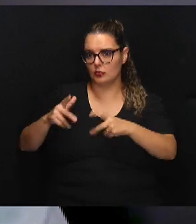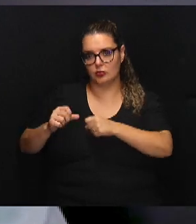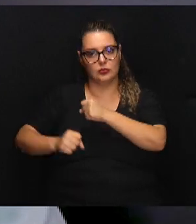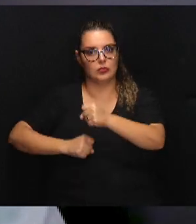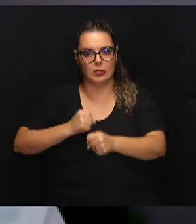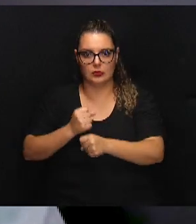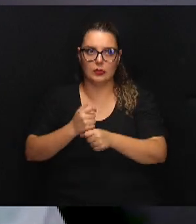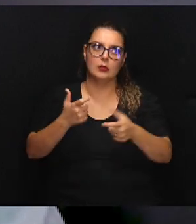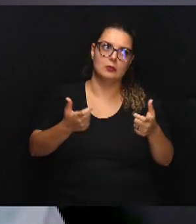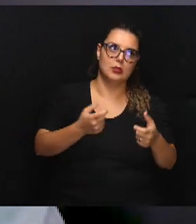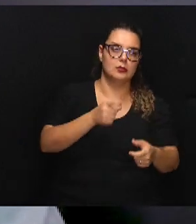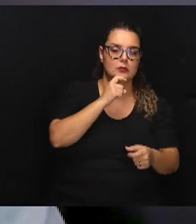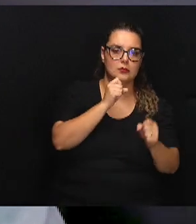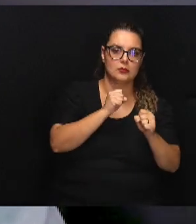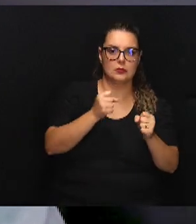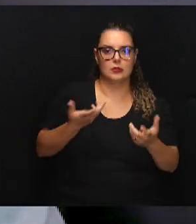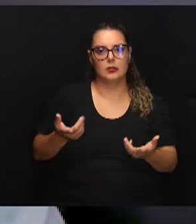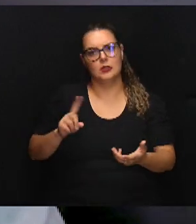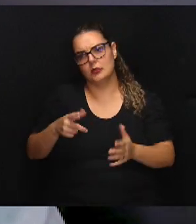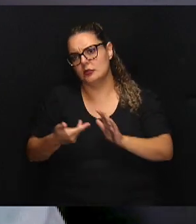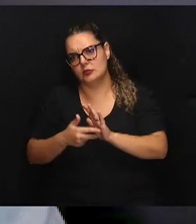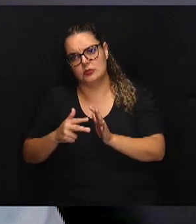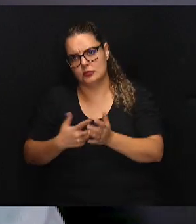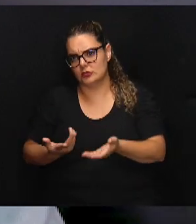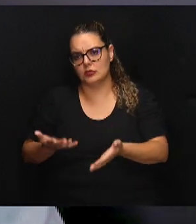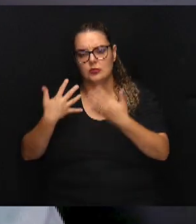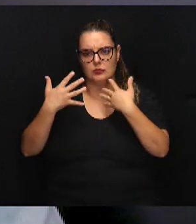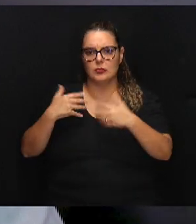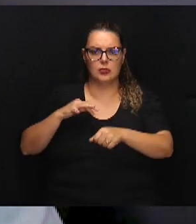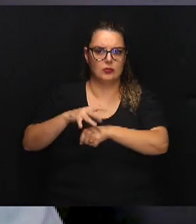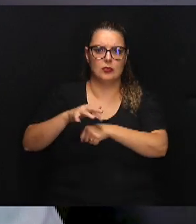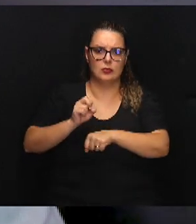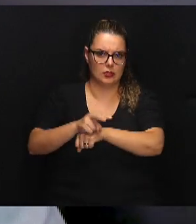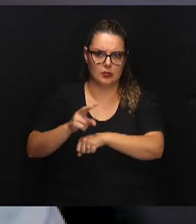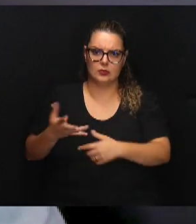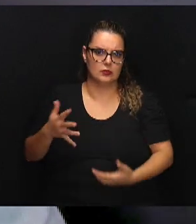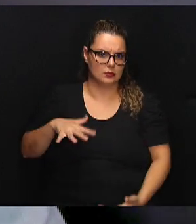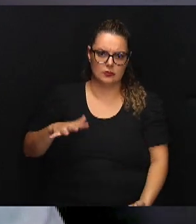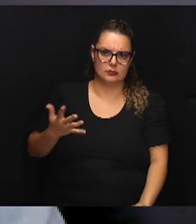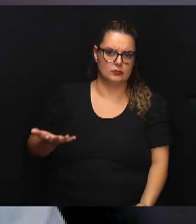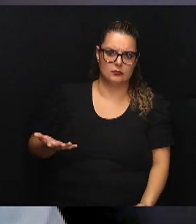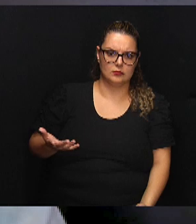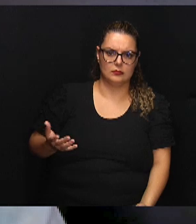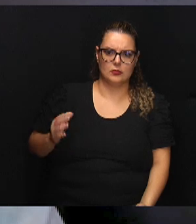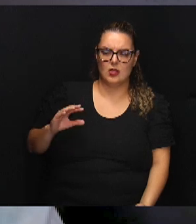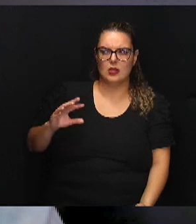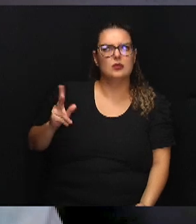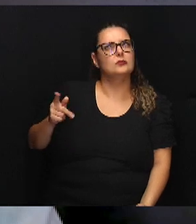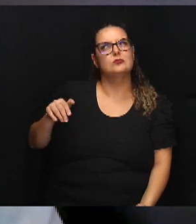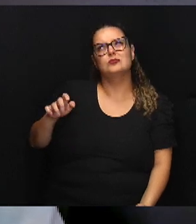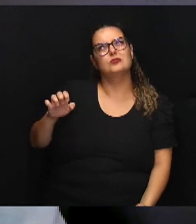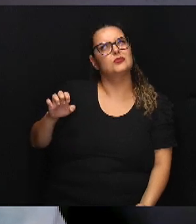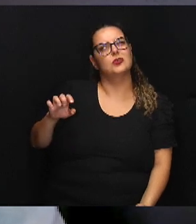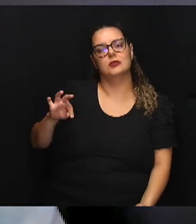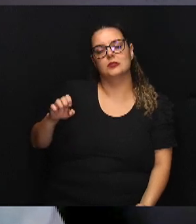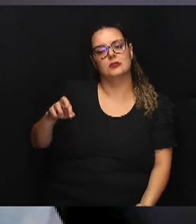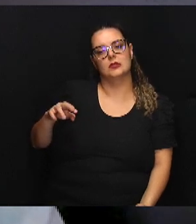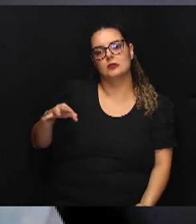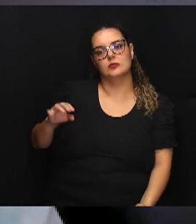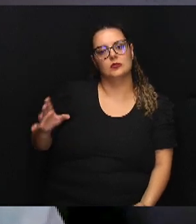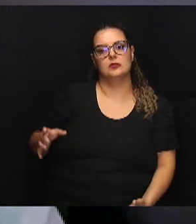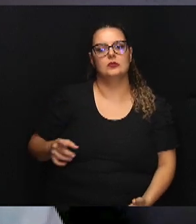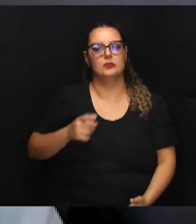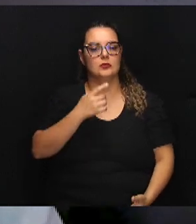isso não quer dizer que no verão você não possa ter um quadro viral infeccioso dessa região, né? Mas o choque térmico em si, não, você está no calor ou no